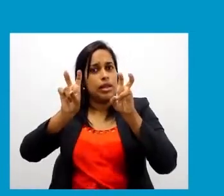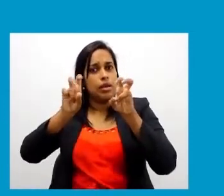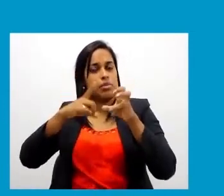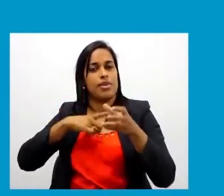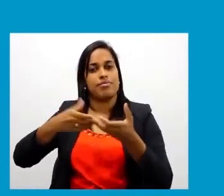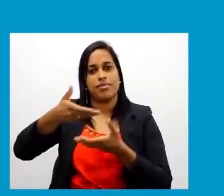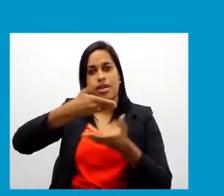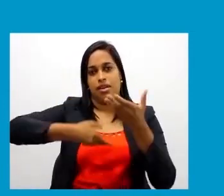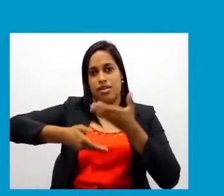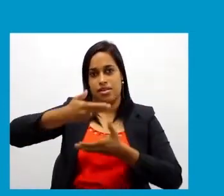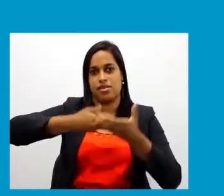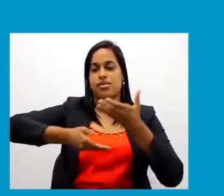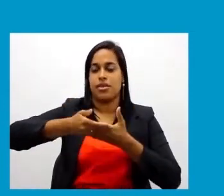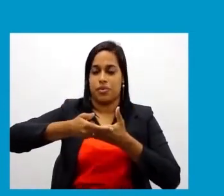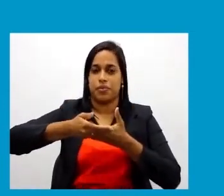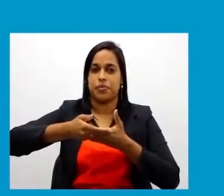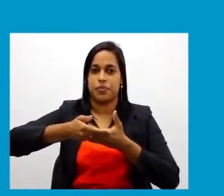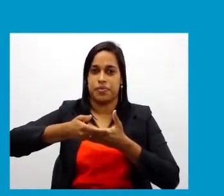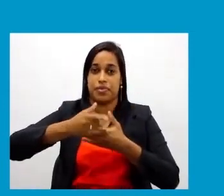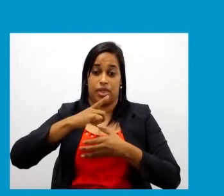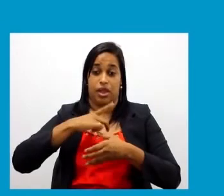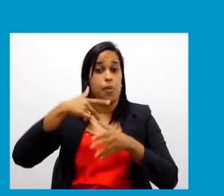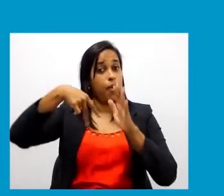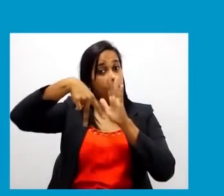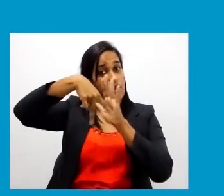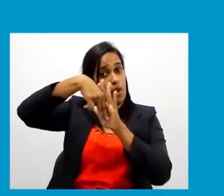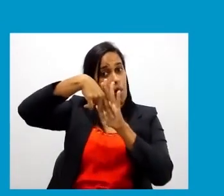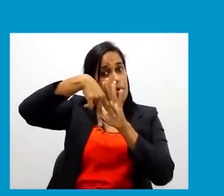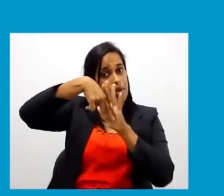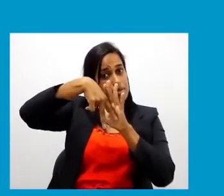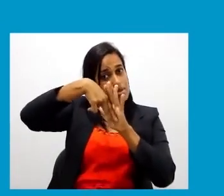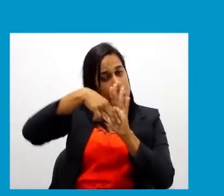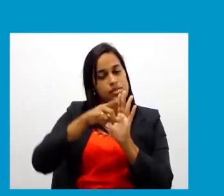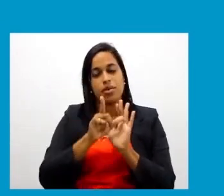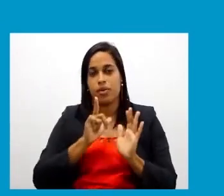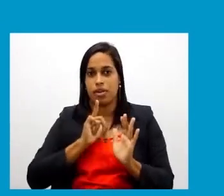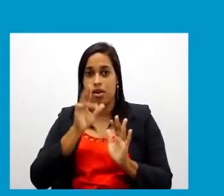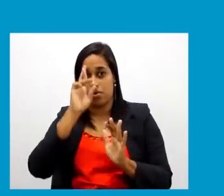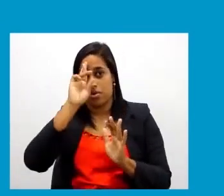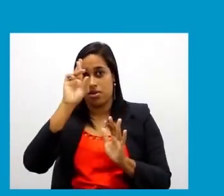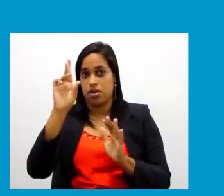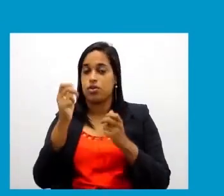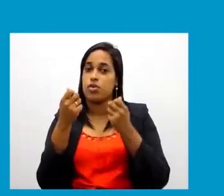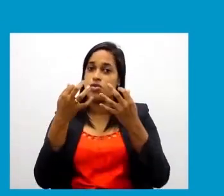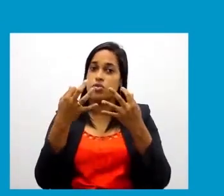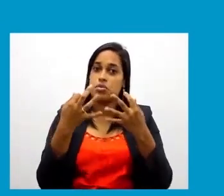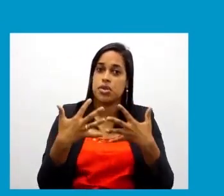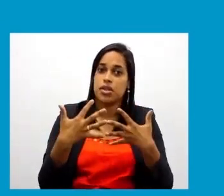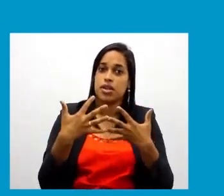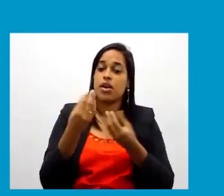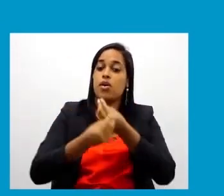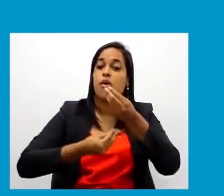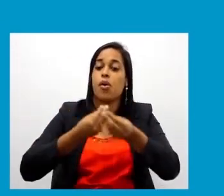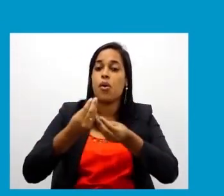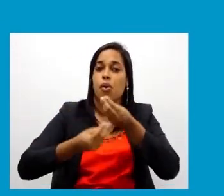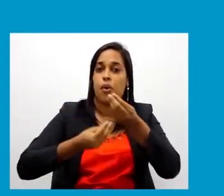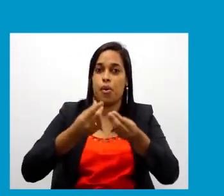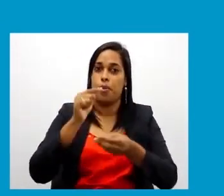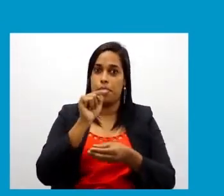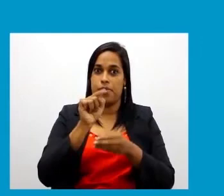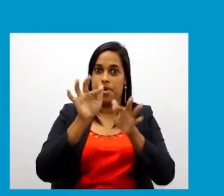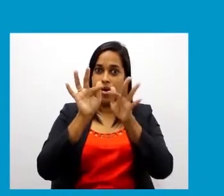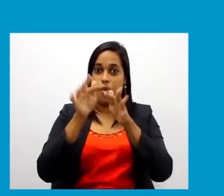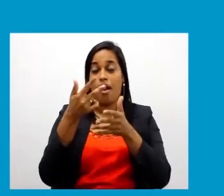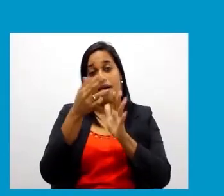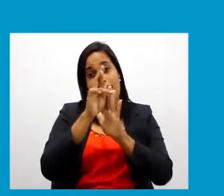relação descendente? Eu tenho uma normatização, o diretor diz assim, daqui para diante faremos dessa forma. É